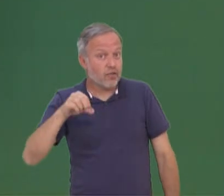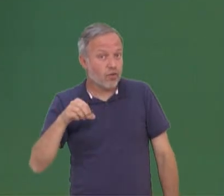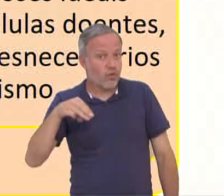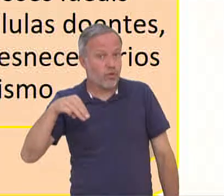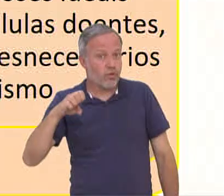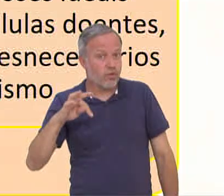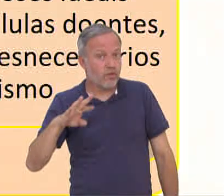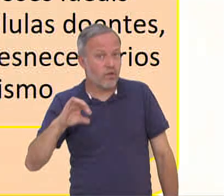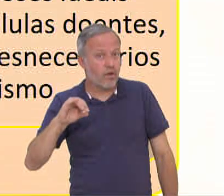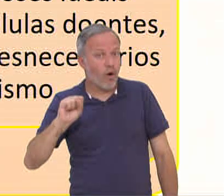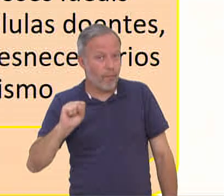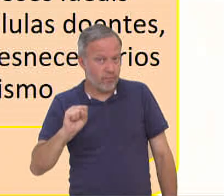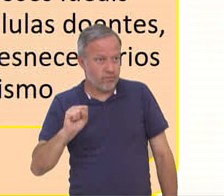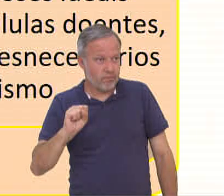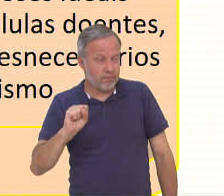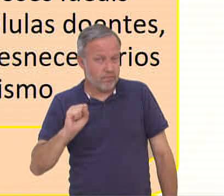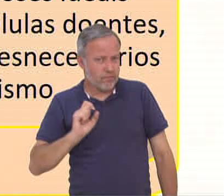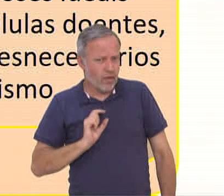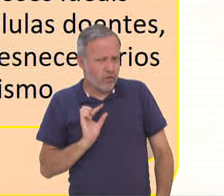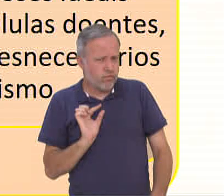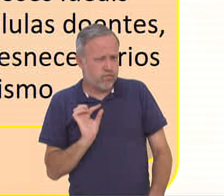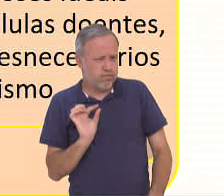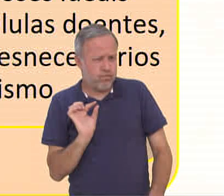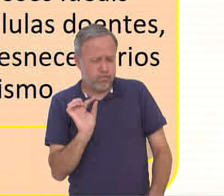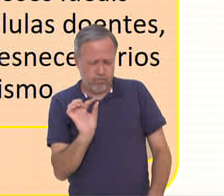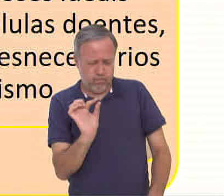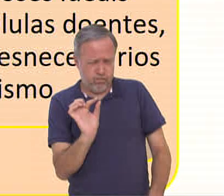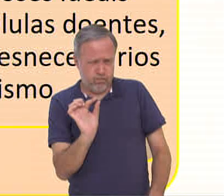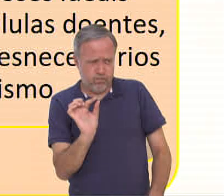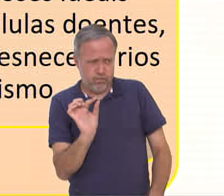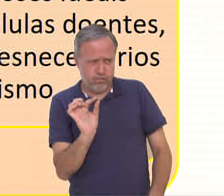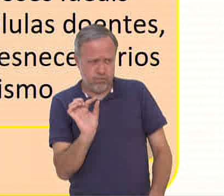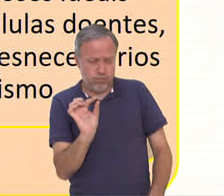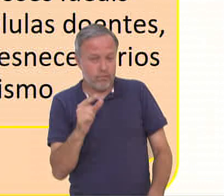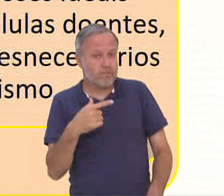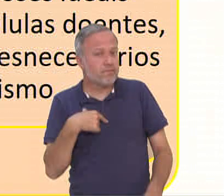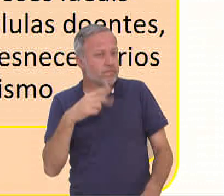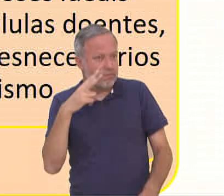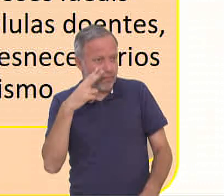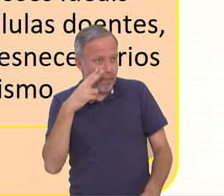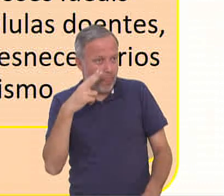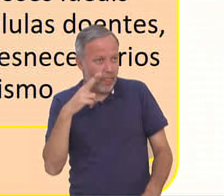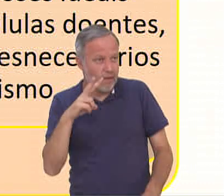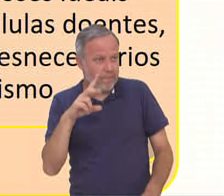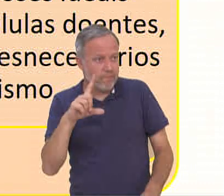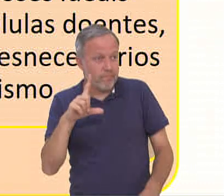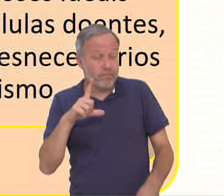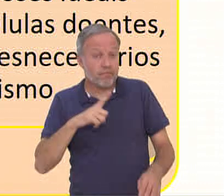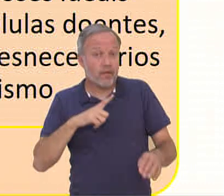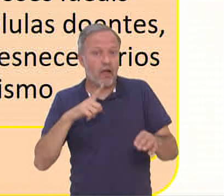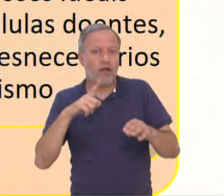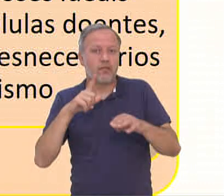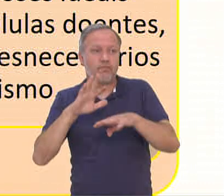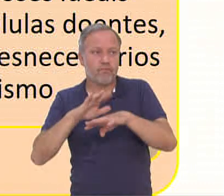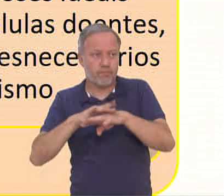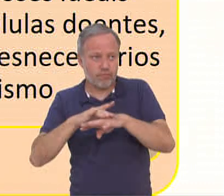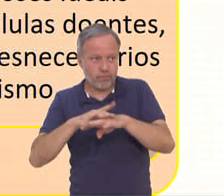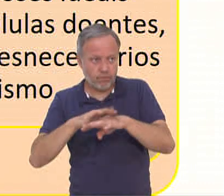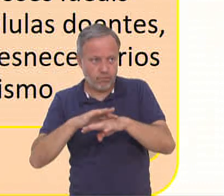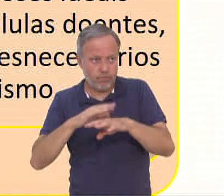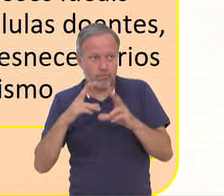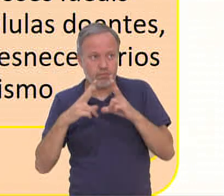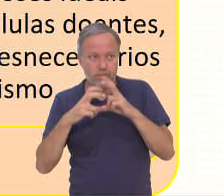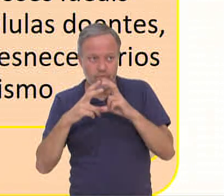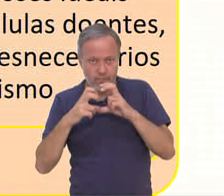Então, extremamente minúsculas. O que esse pessoal está fazendo? Tentando tratar câncer, vírus e doenças por